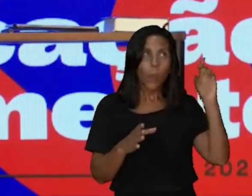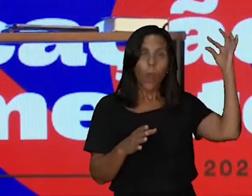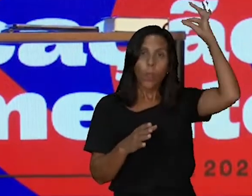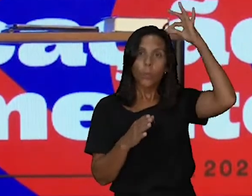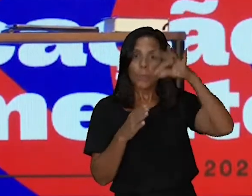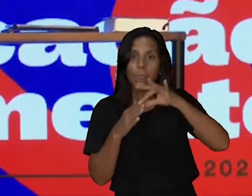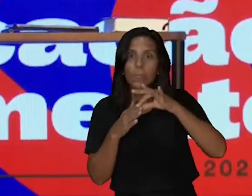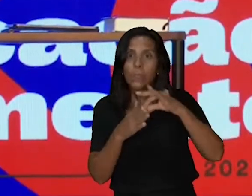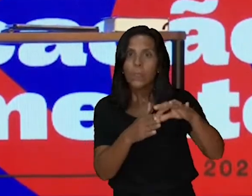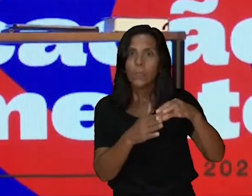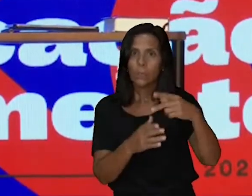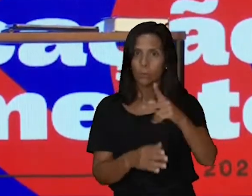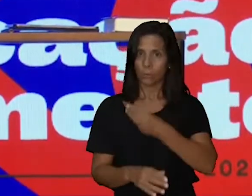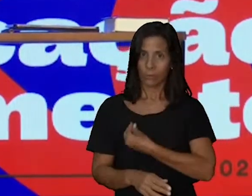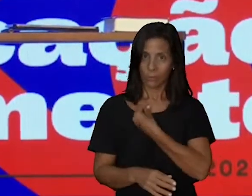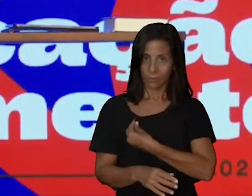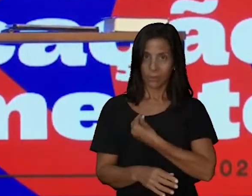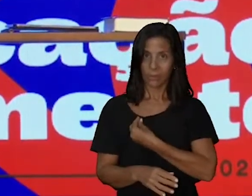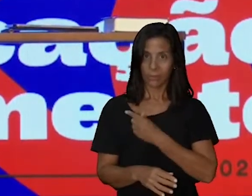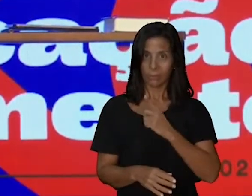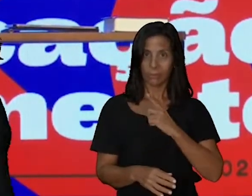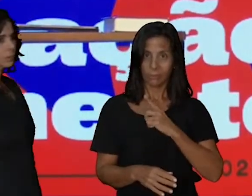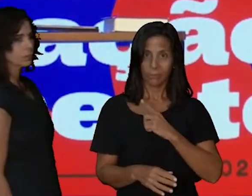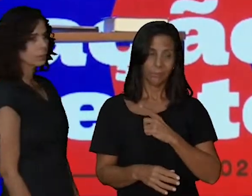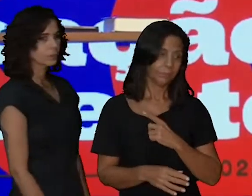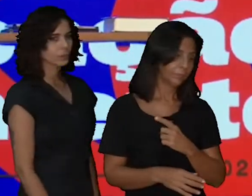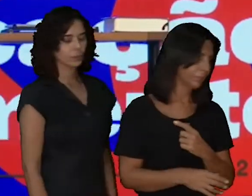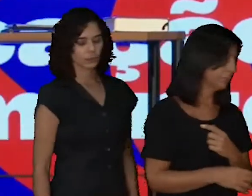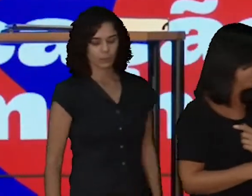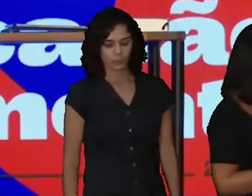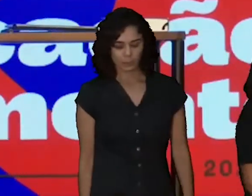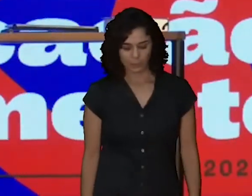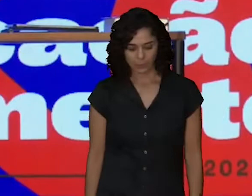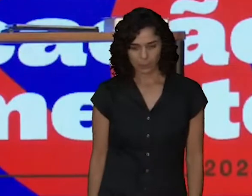comigo, Espírito Santo de Deus,